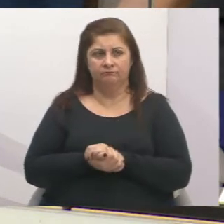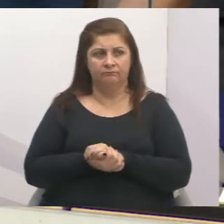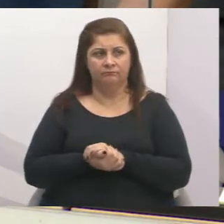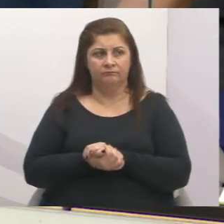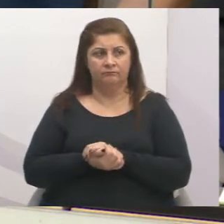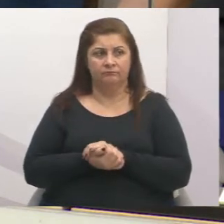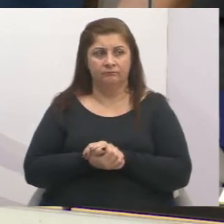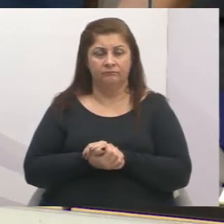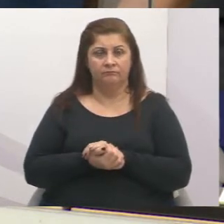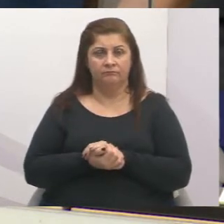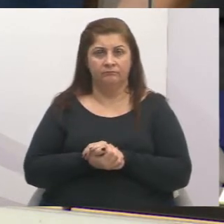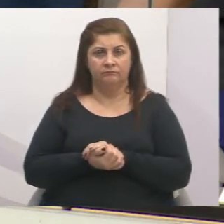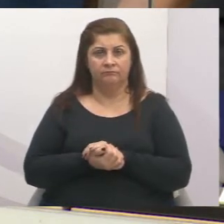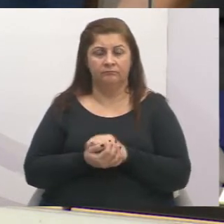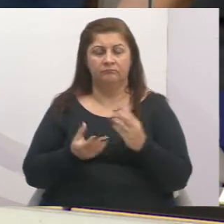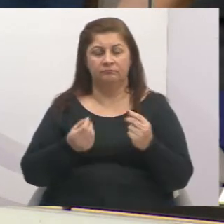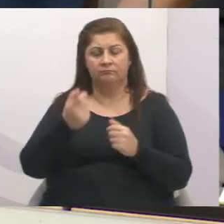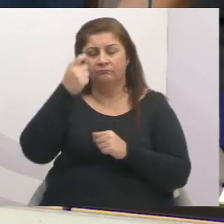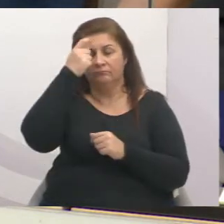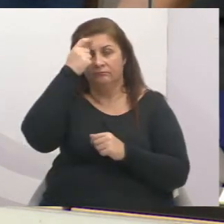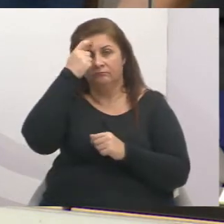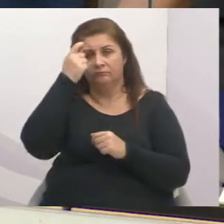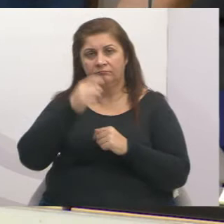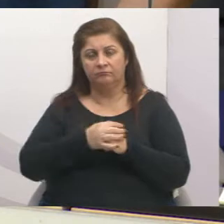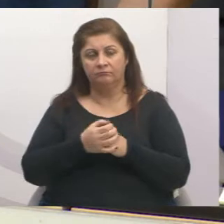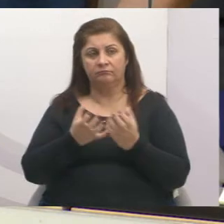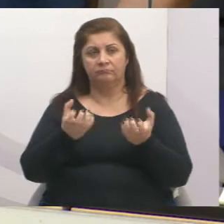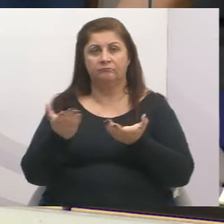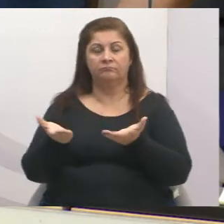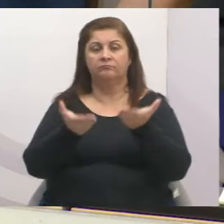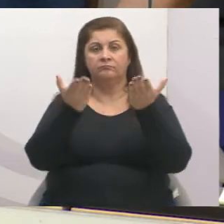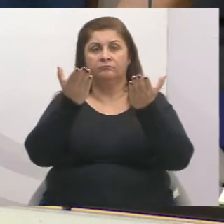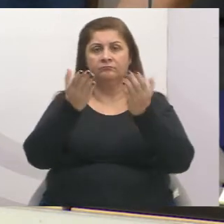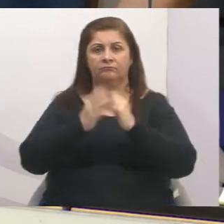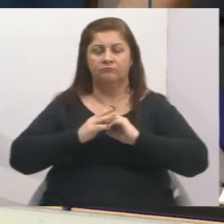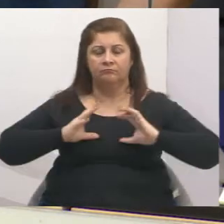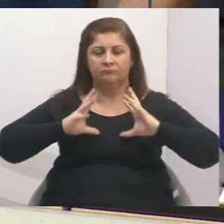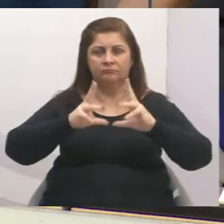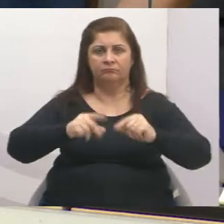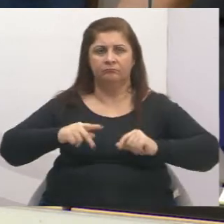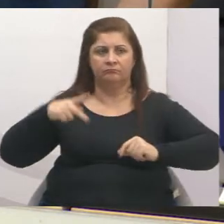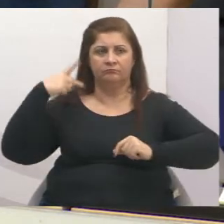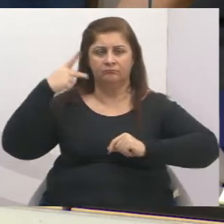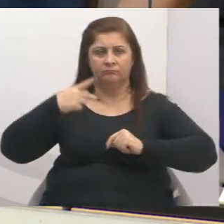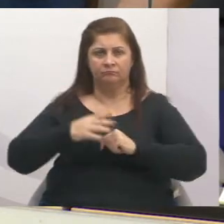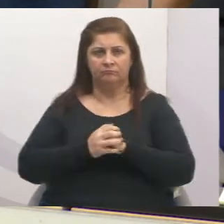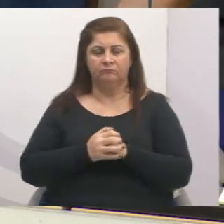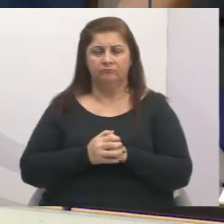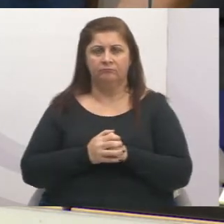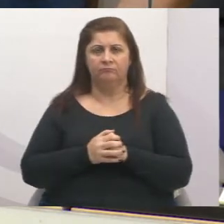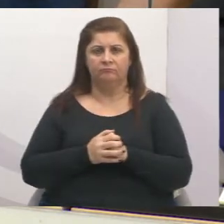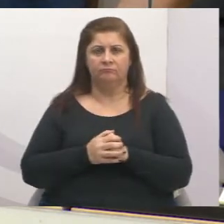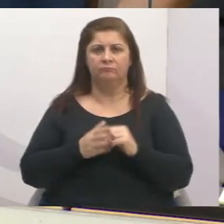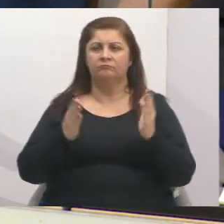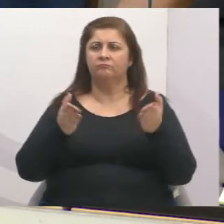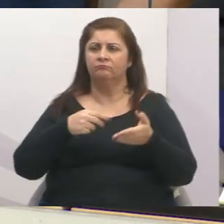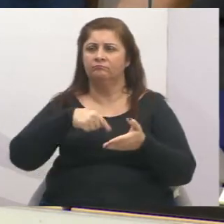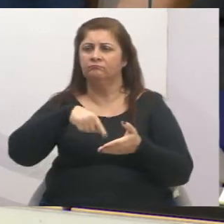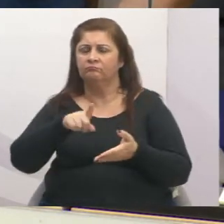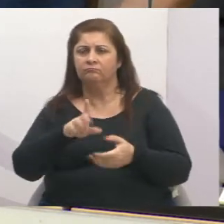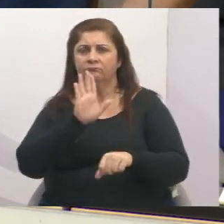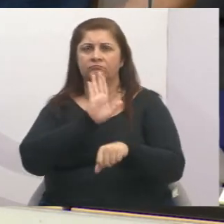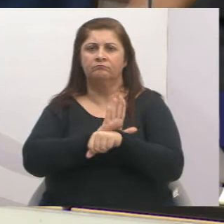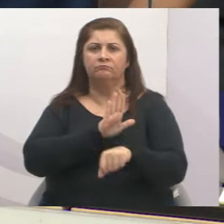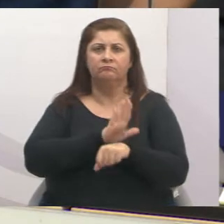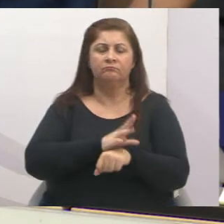que a gente, com muito amadurecimento, e aí eu quero enaltecer aqui todos os vereadores, né, que teve hoje, que deu a sua contribuição,